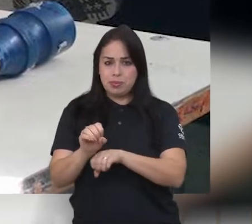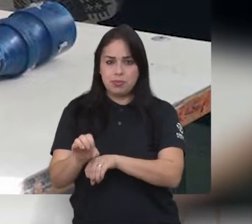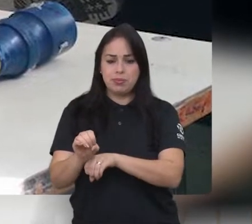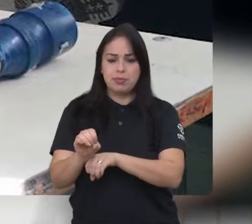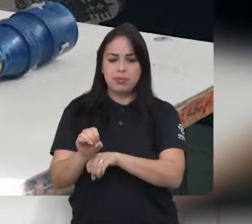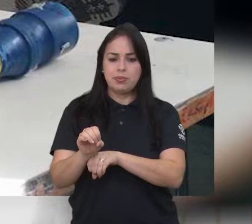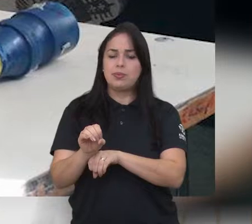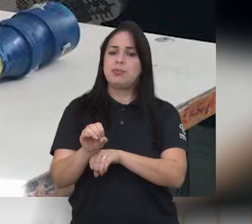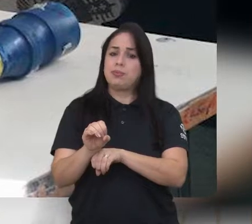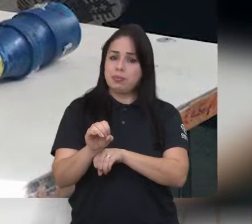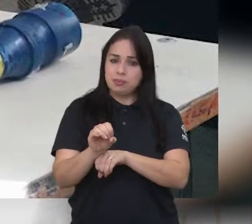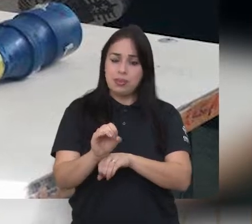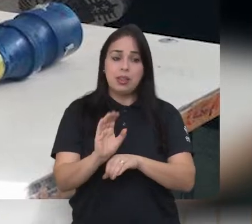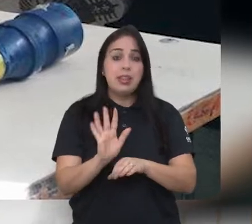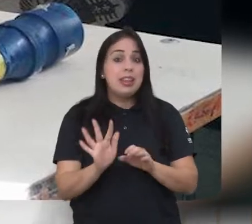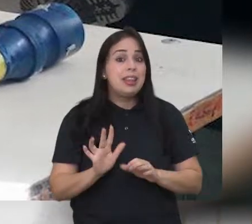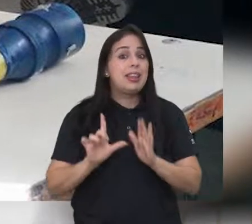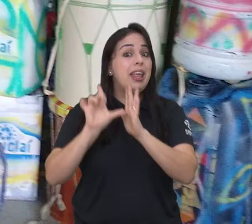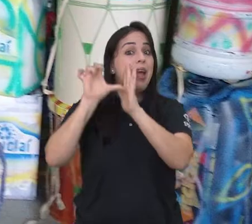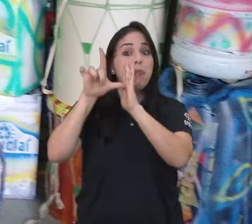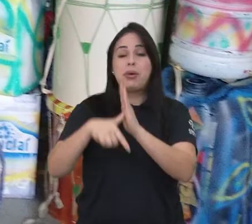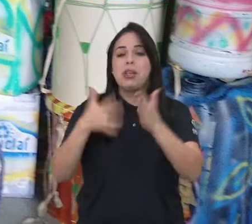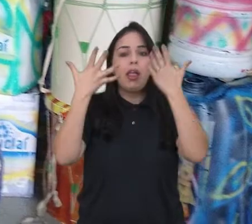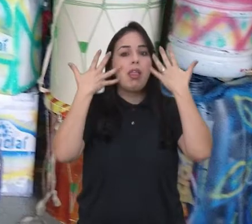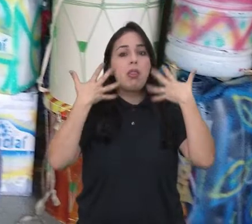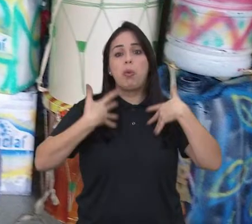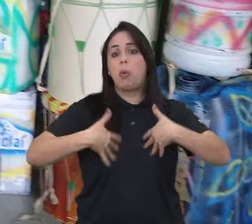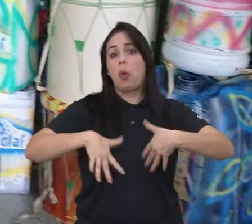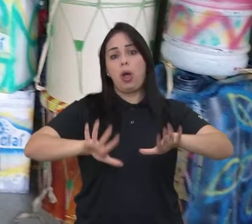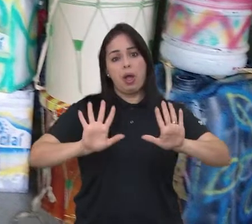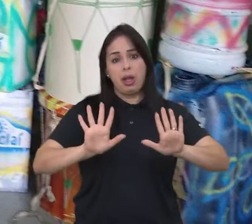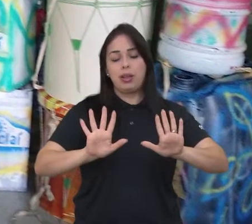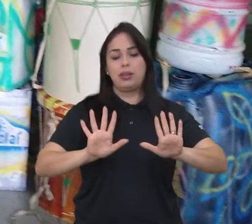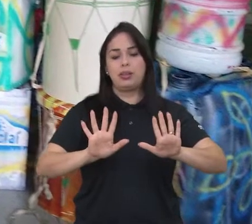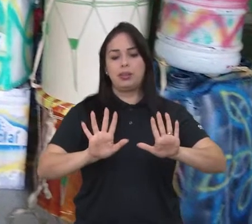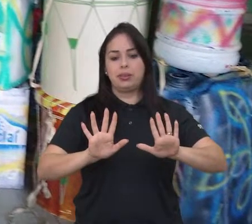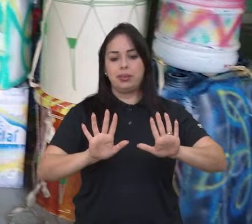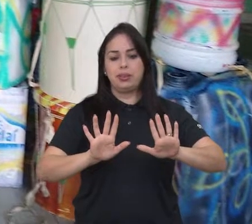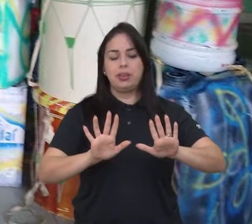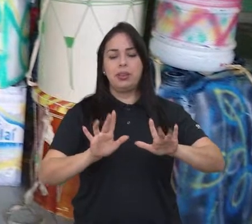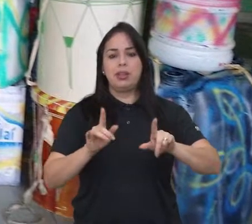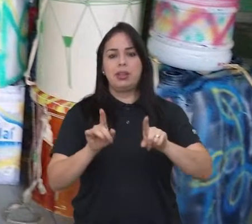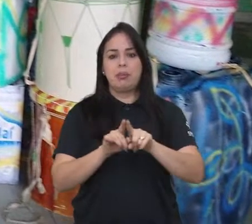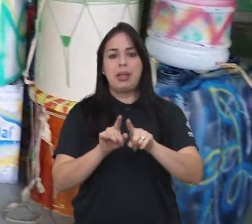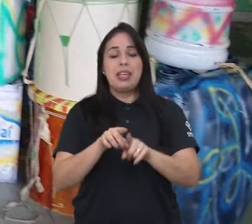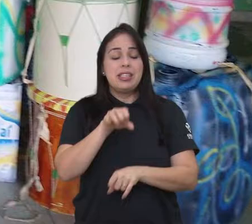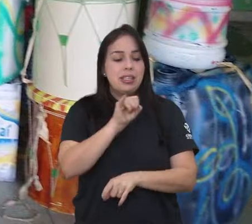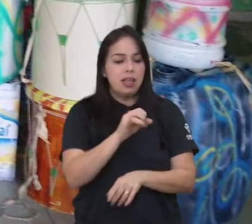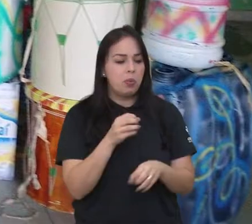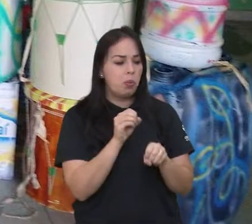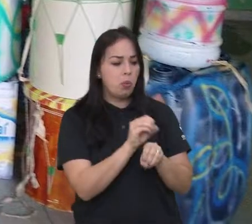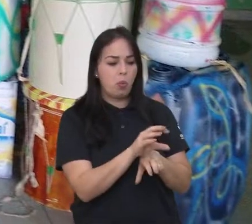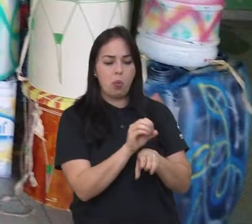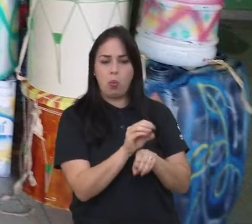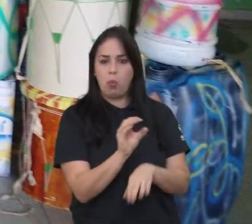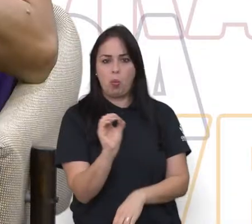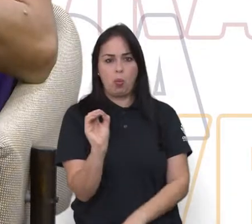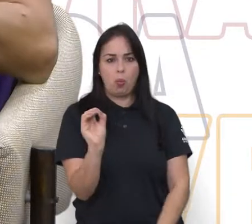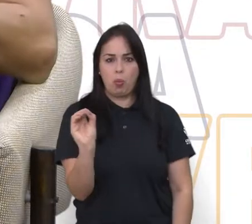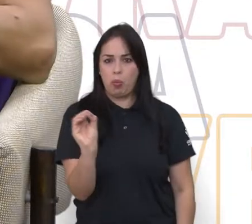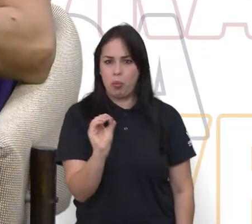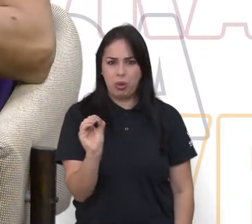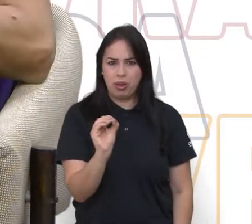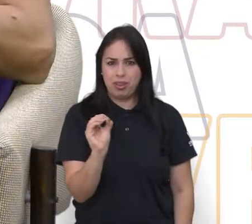desde criança, isso lá na frente é natural. Quando a ação contrária, se você não tem um incentivo para